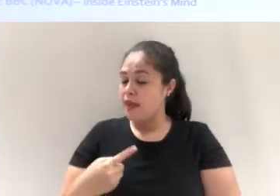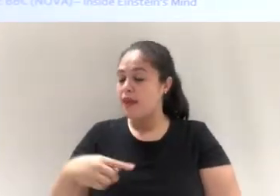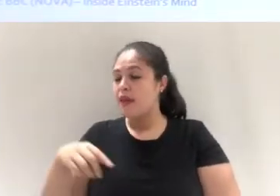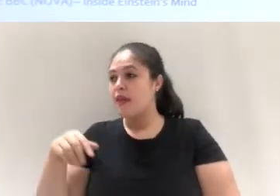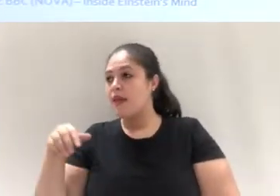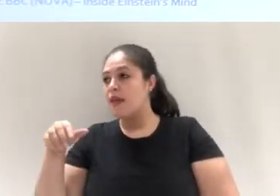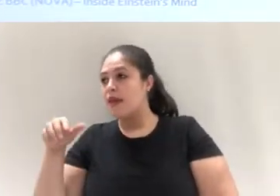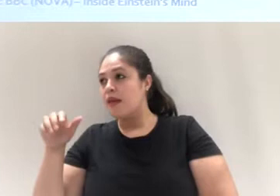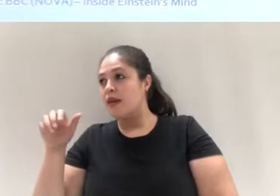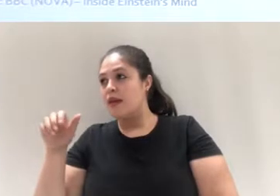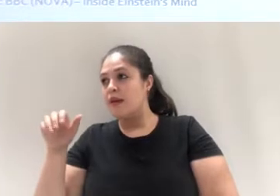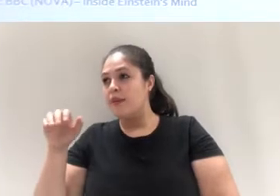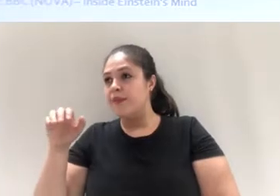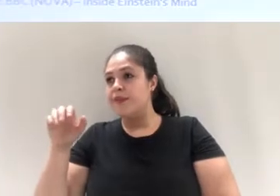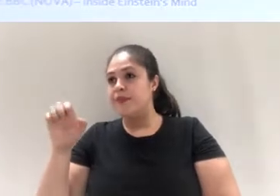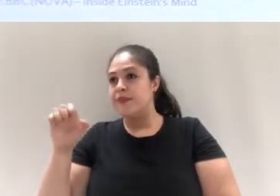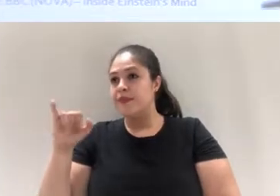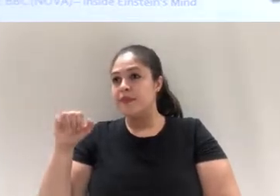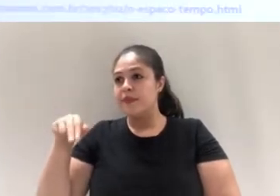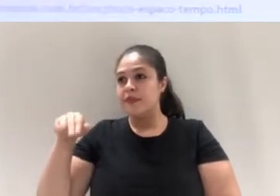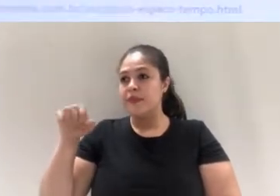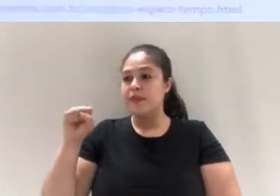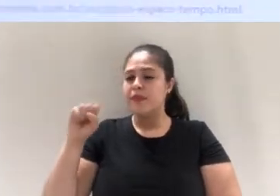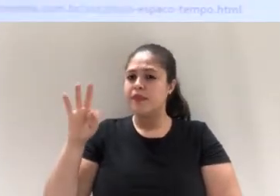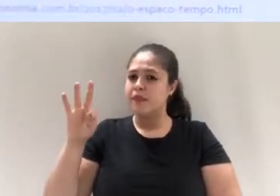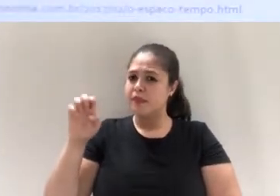formulou o princípio da equivalência.